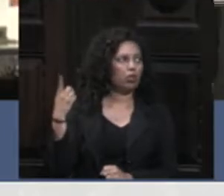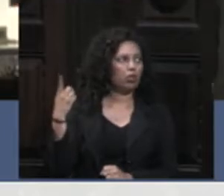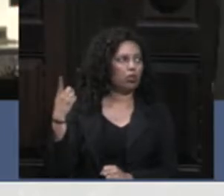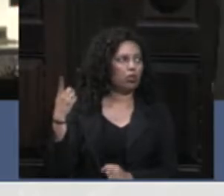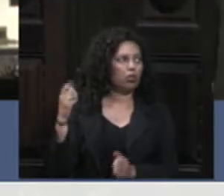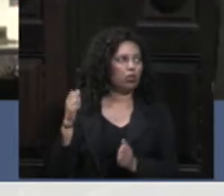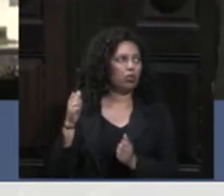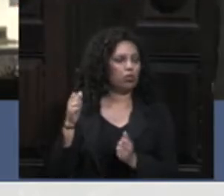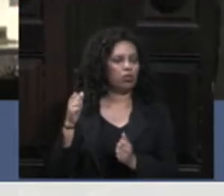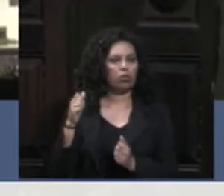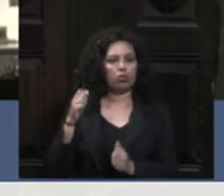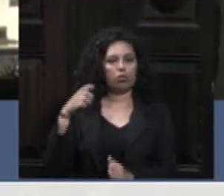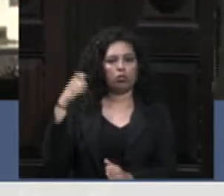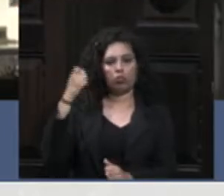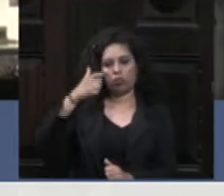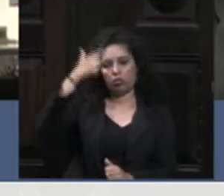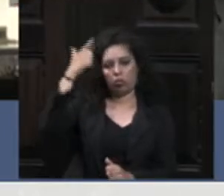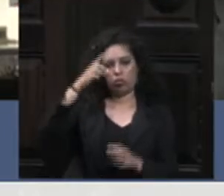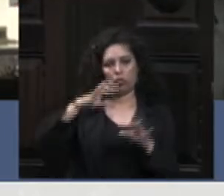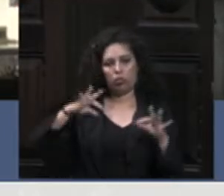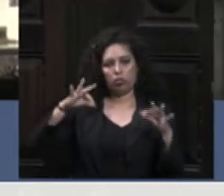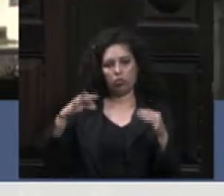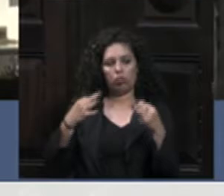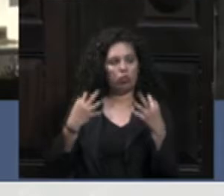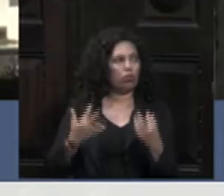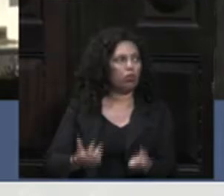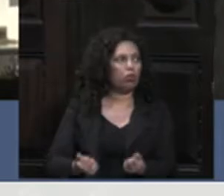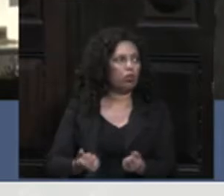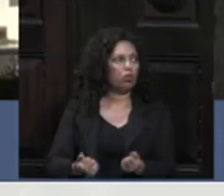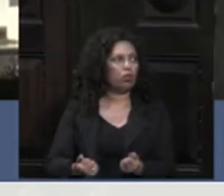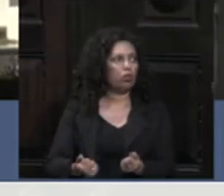Janeiro. Deputado Luiz Paulo, os senhores que aprovam a discussão, aprovado.